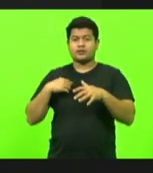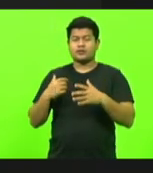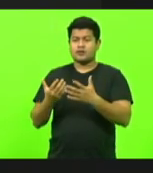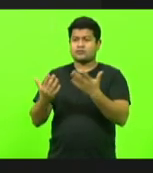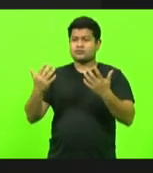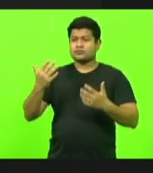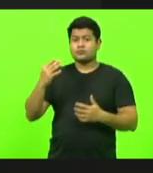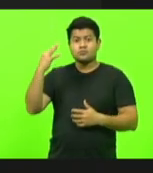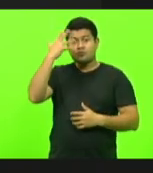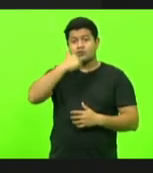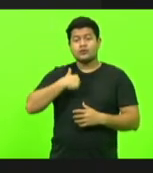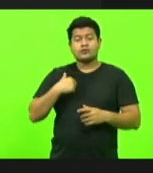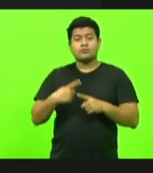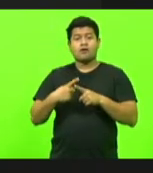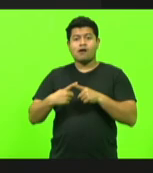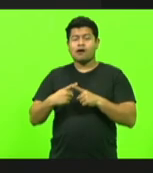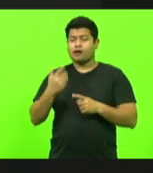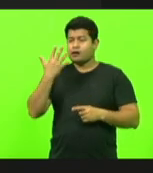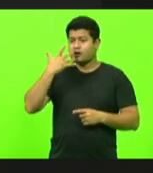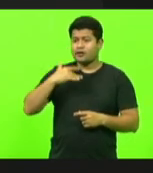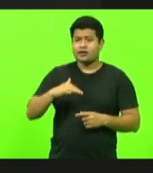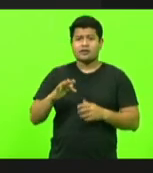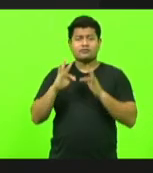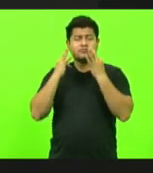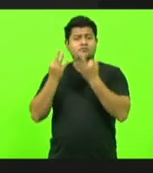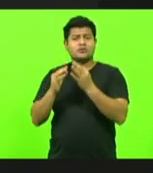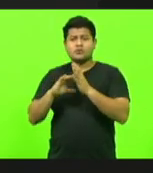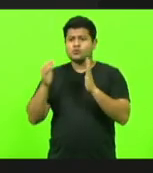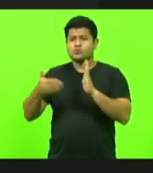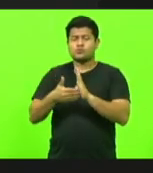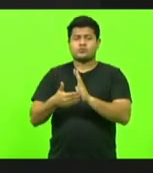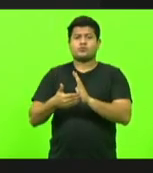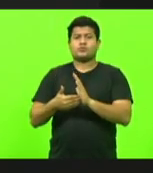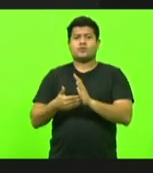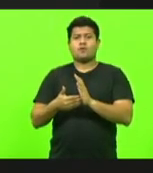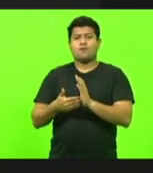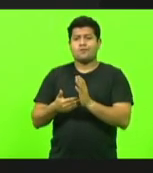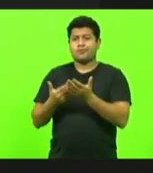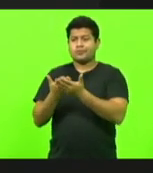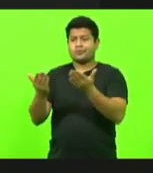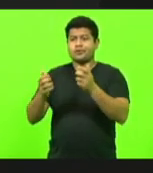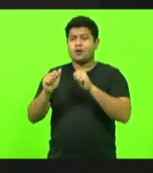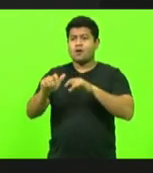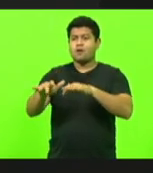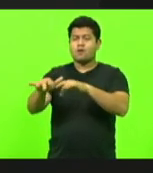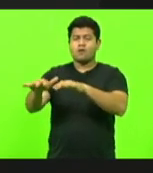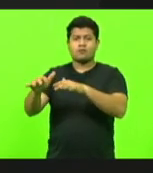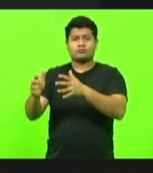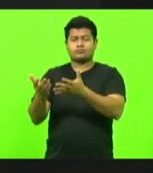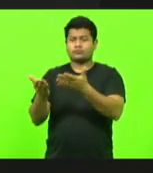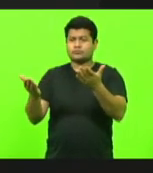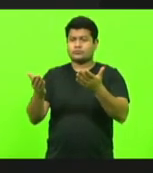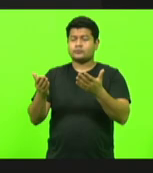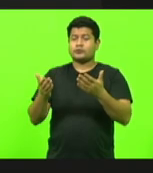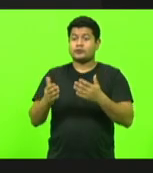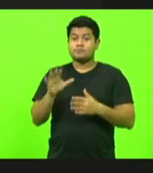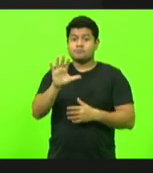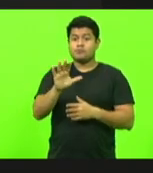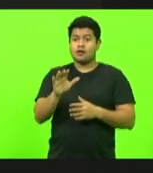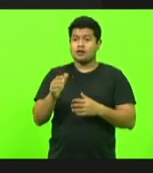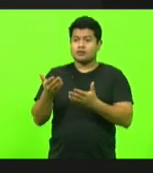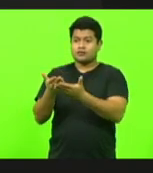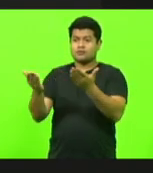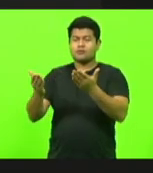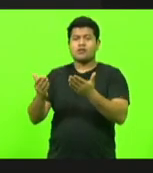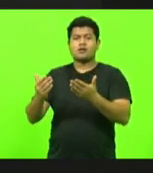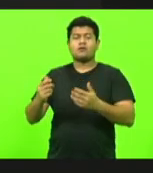crianças, idosos, famílias inteiras numa manifestação pacífica, ordeira, mas estavam lá patriotas